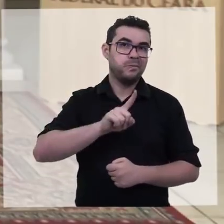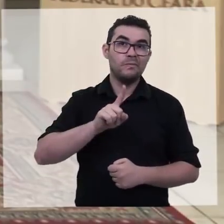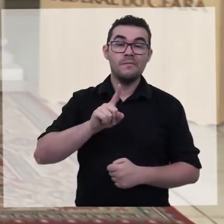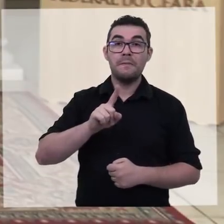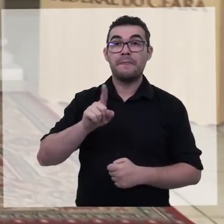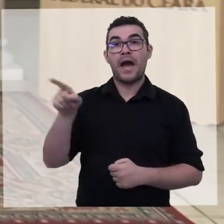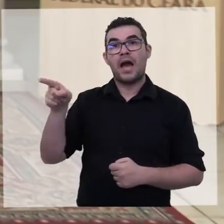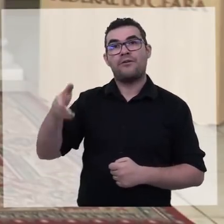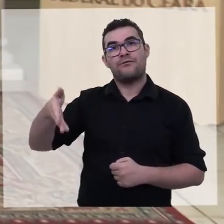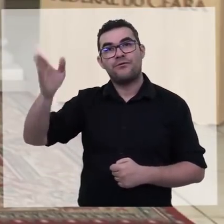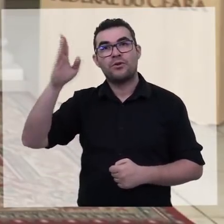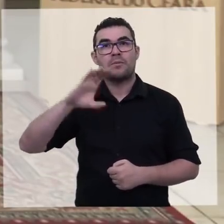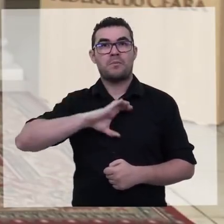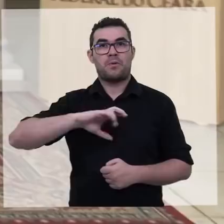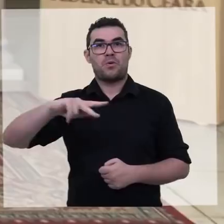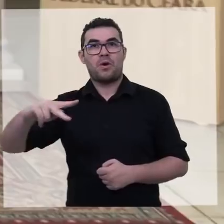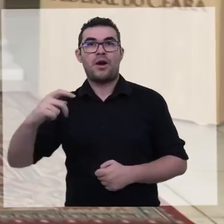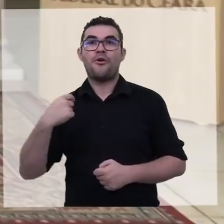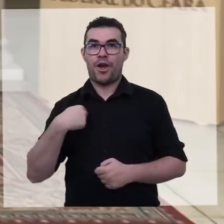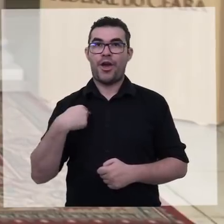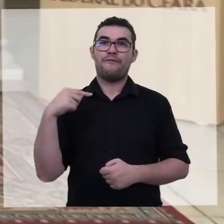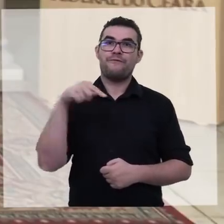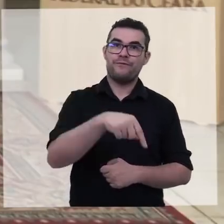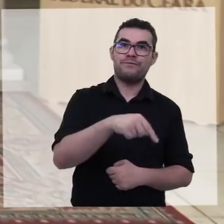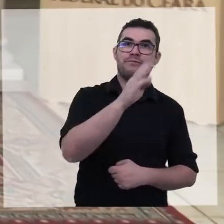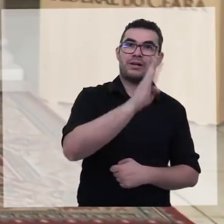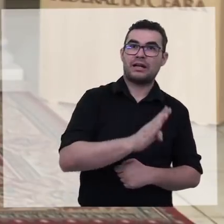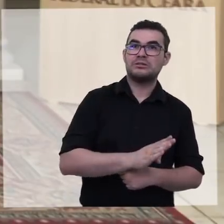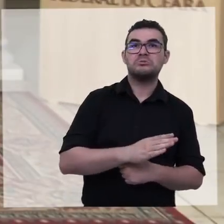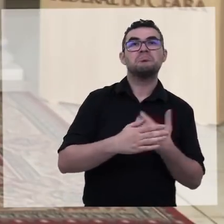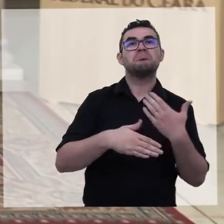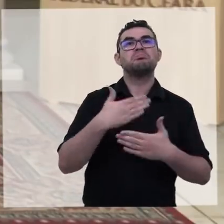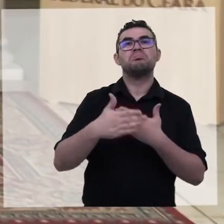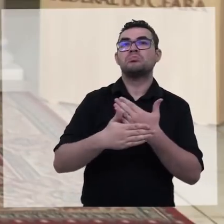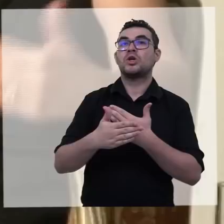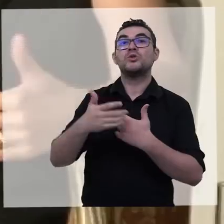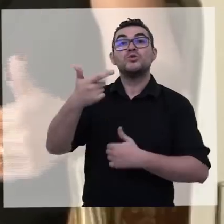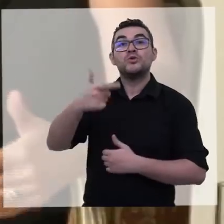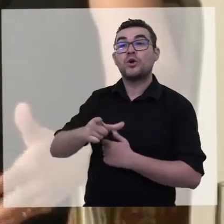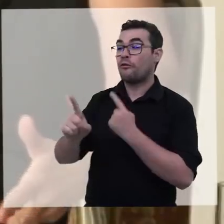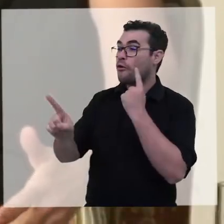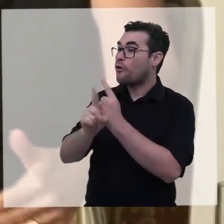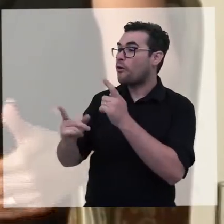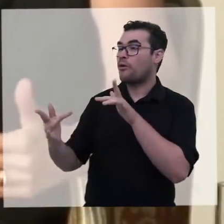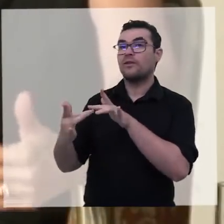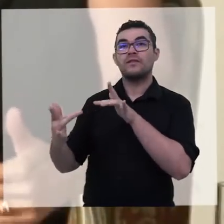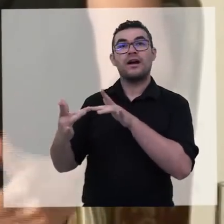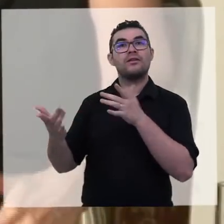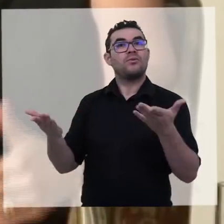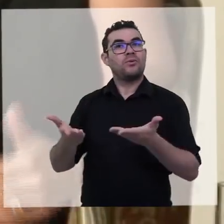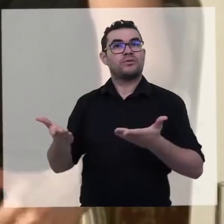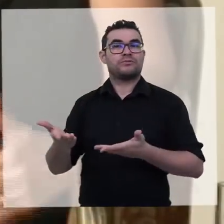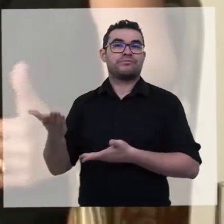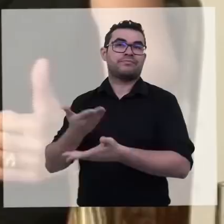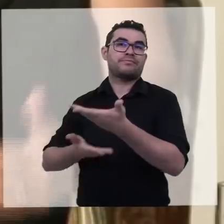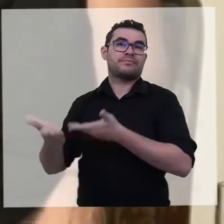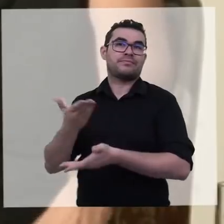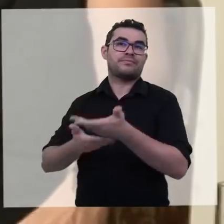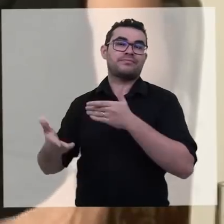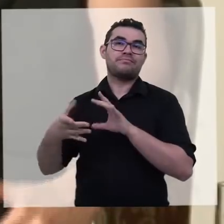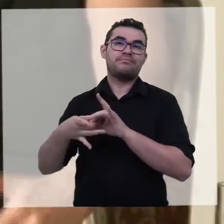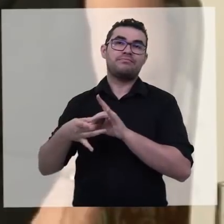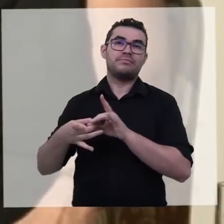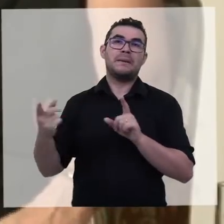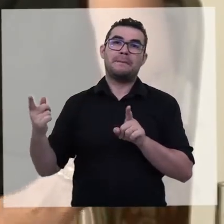e eu vim para o Brasil e perdemos o contato, depois fizemos contato novamente e hoje nós trabalhamos fortemente. Temos